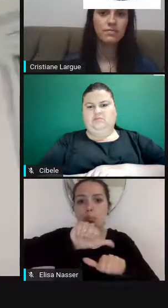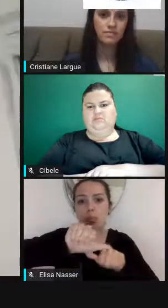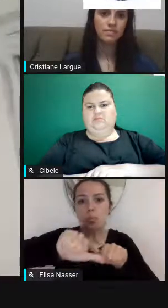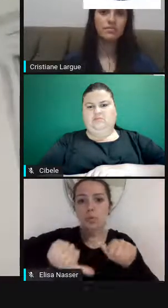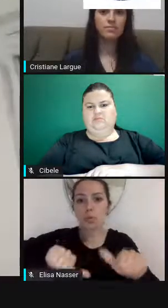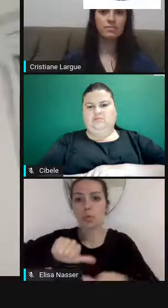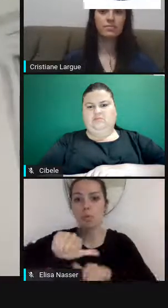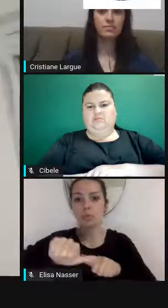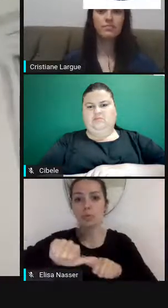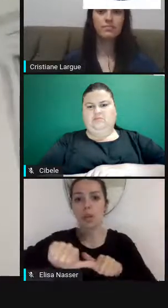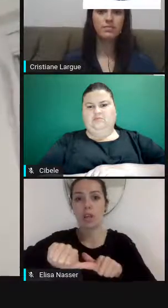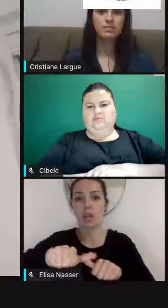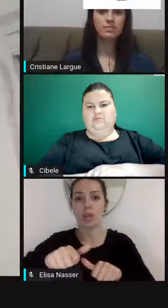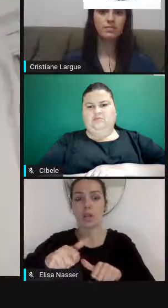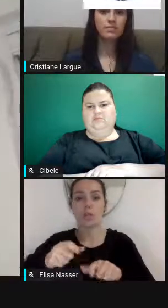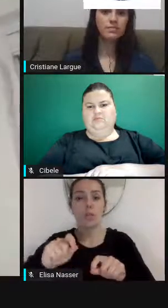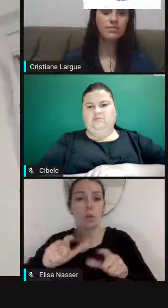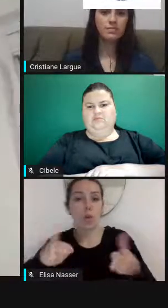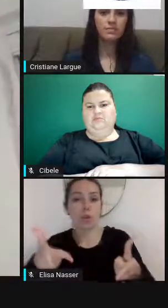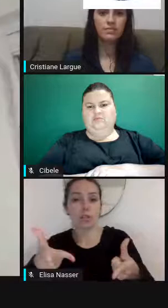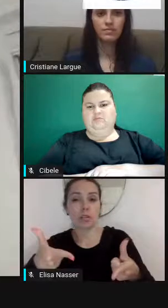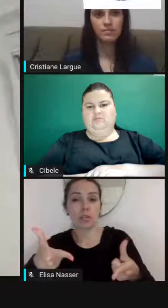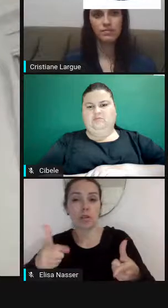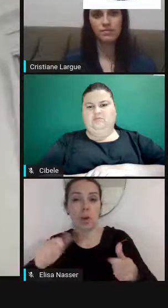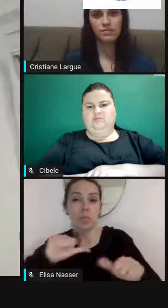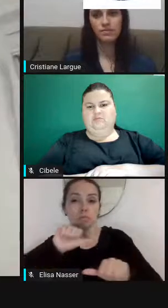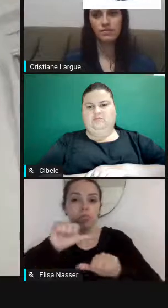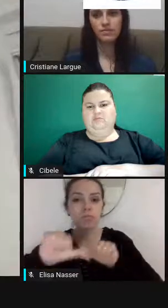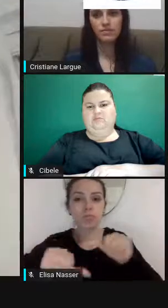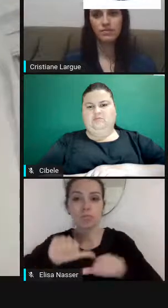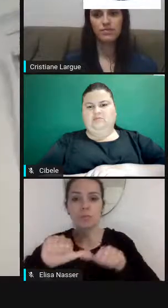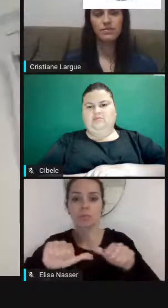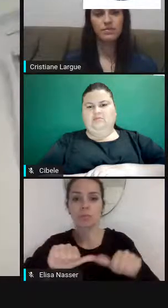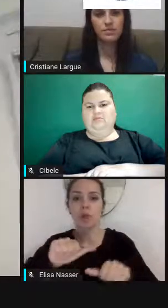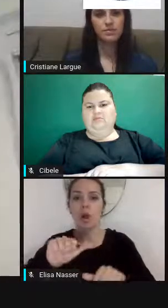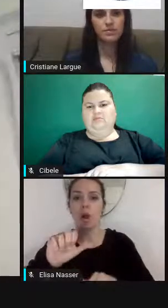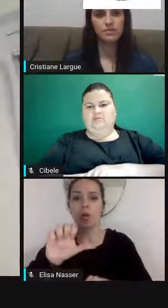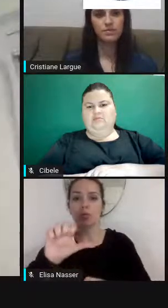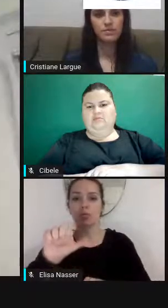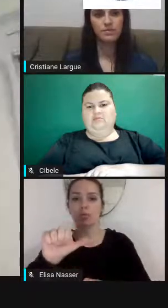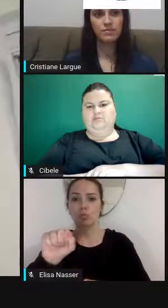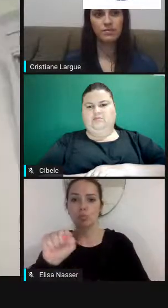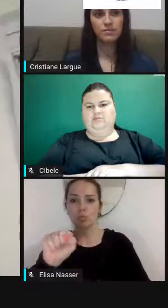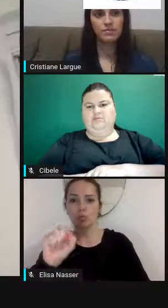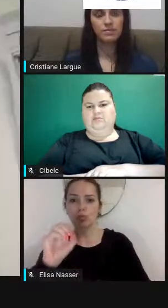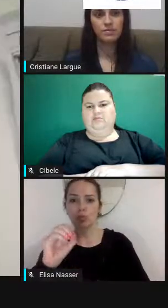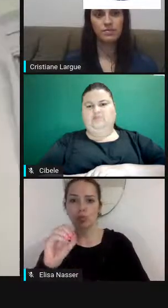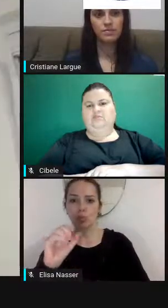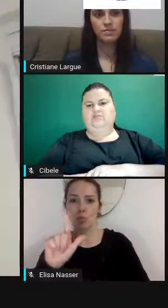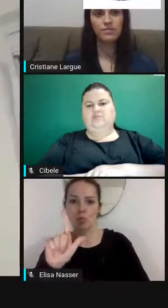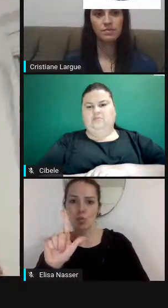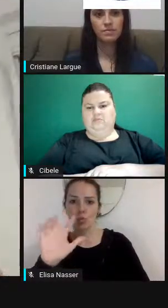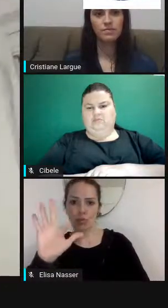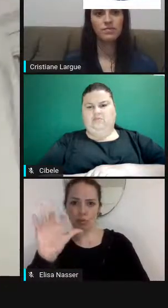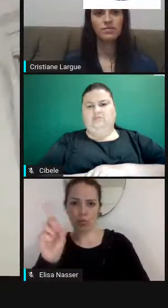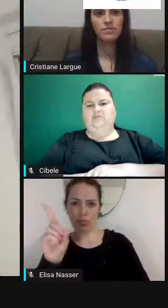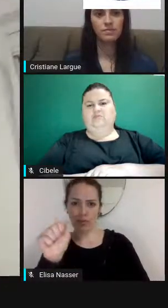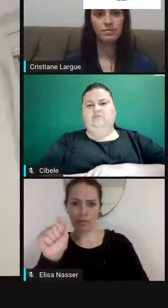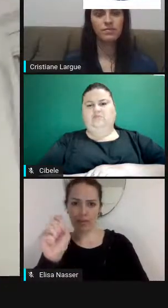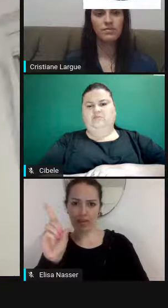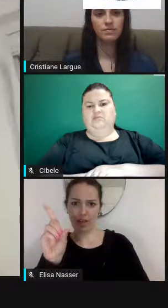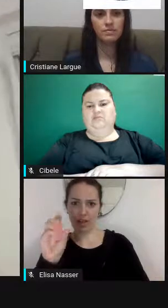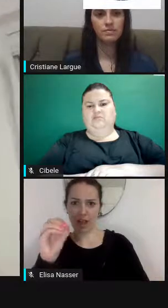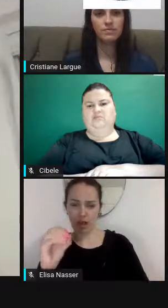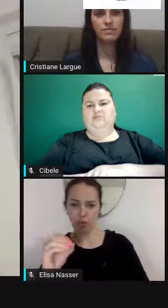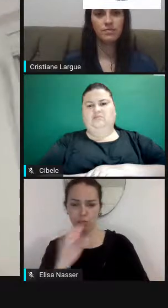e quando ele não consegue fazer essa troca de assistir e o soldado e O Operário eles vão morrendo E à medida que eles vão morrendo a colônia vai ter